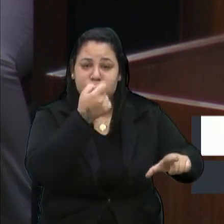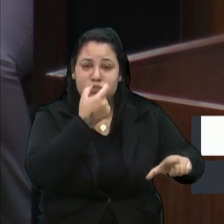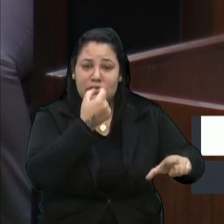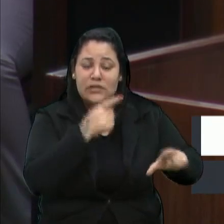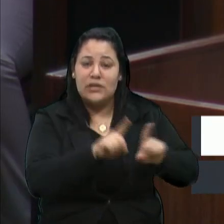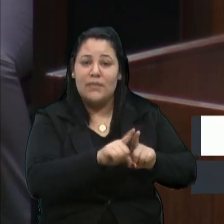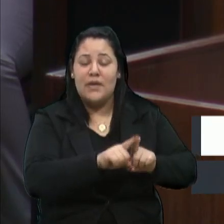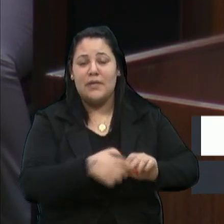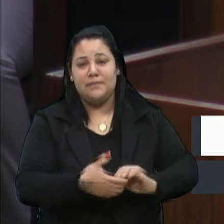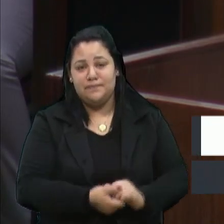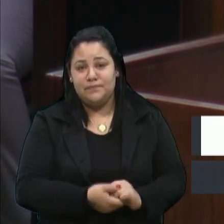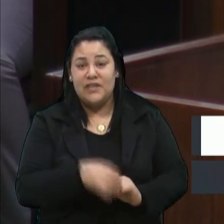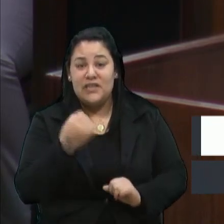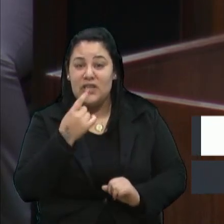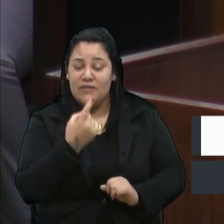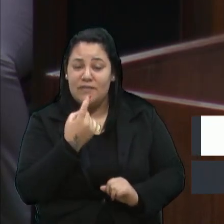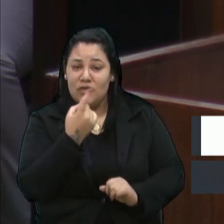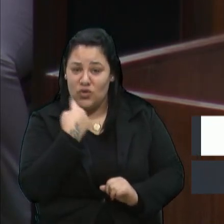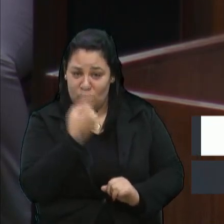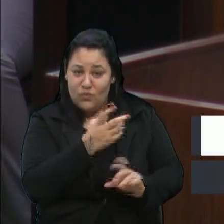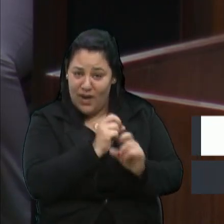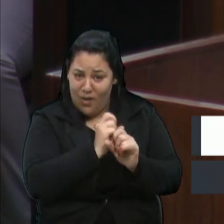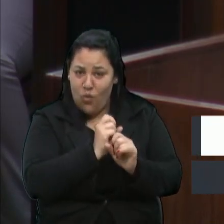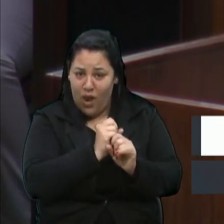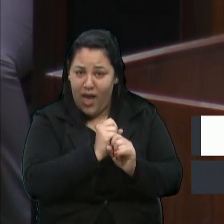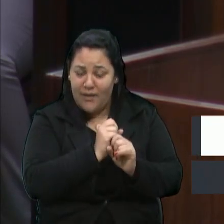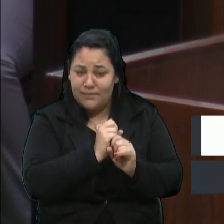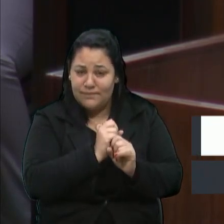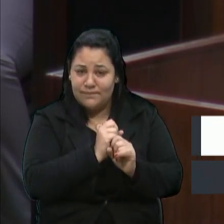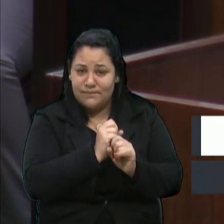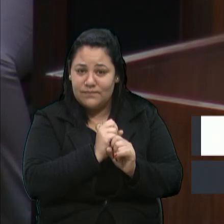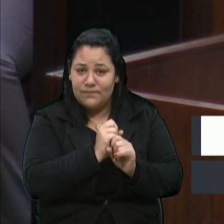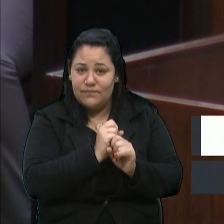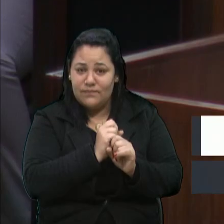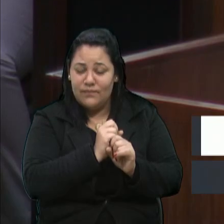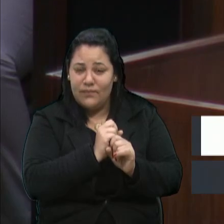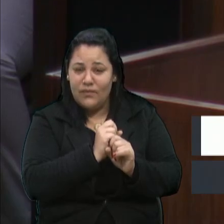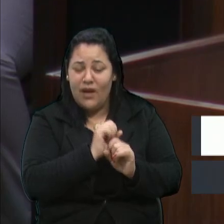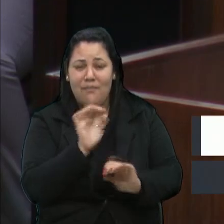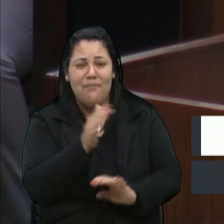se você fazer um somativo são